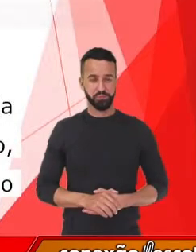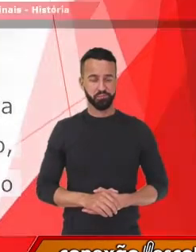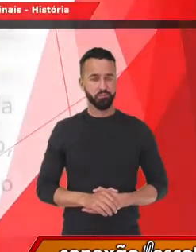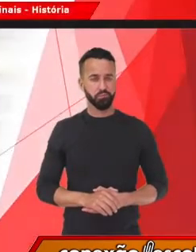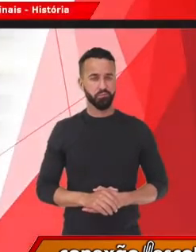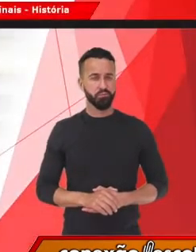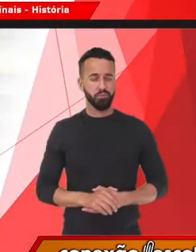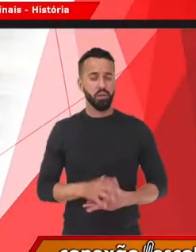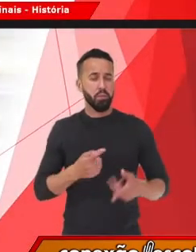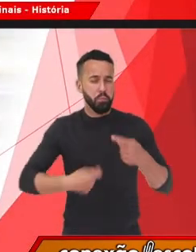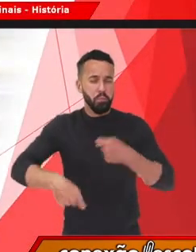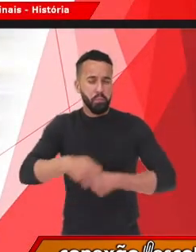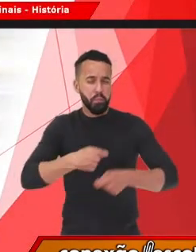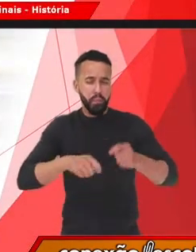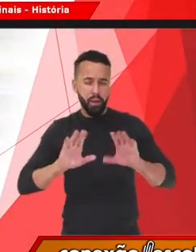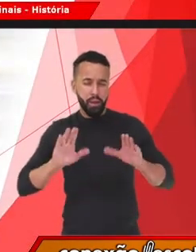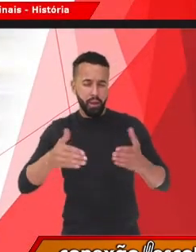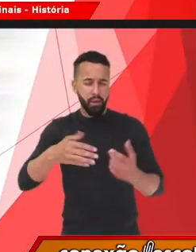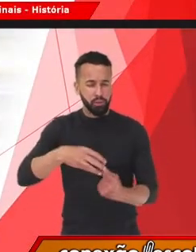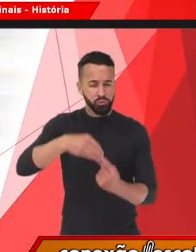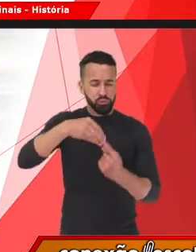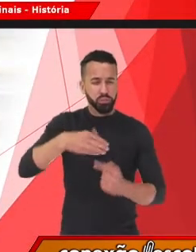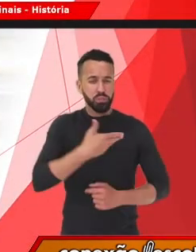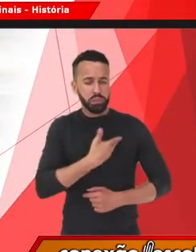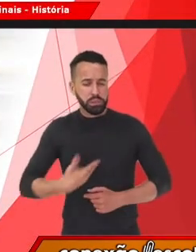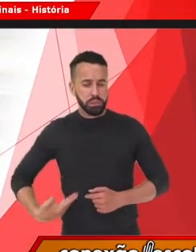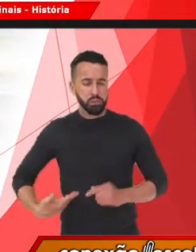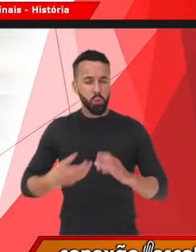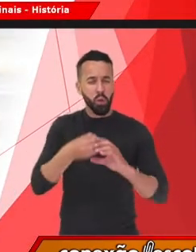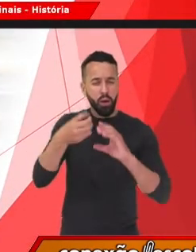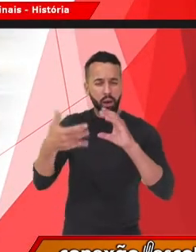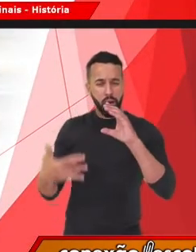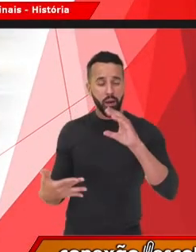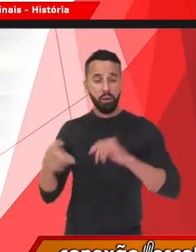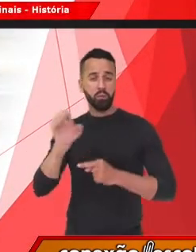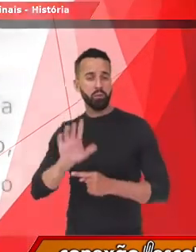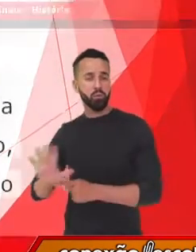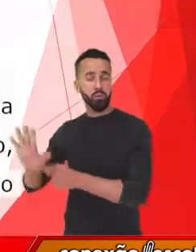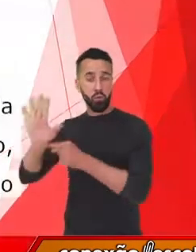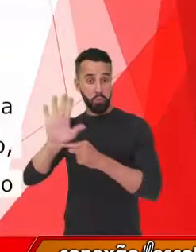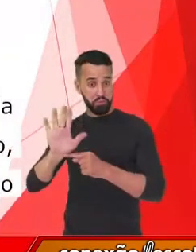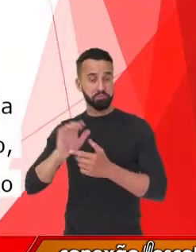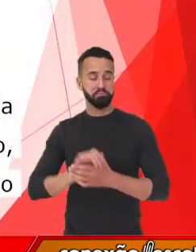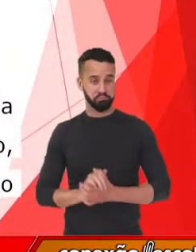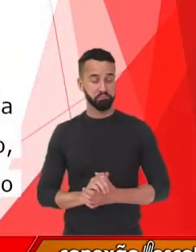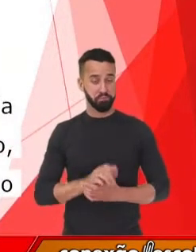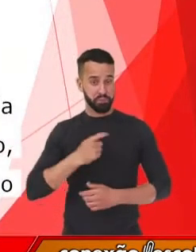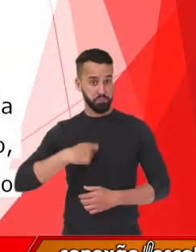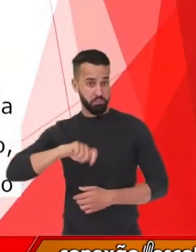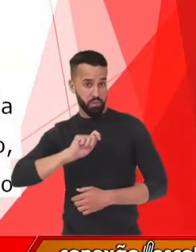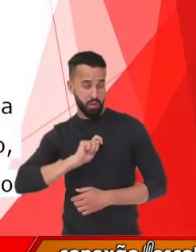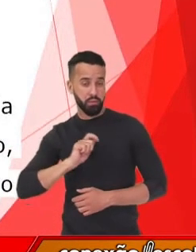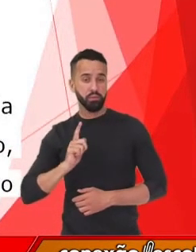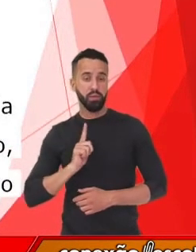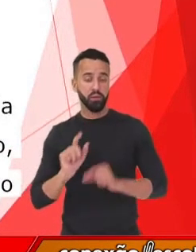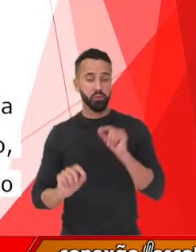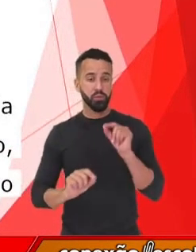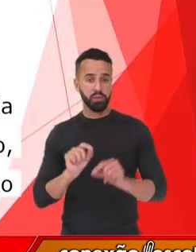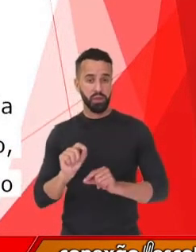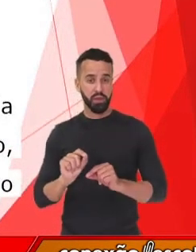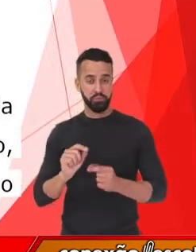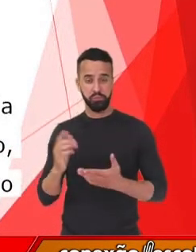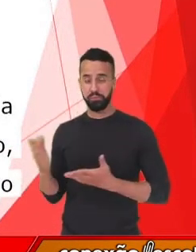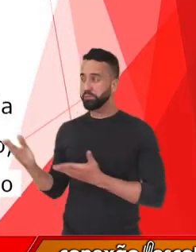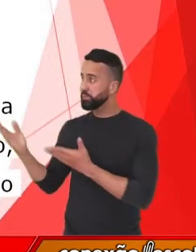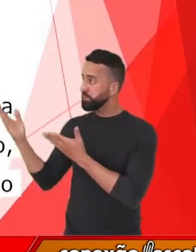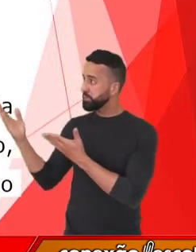Algumas características, então, do mercantilismo na Europa. Na Espanha, nós temos o